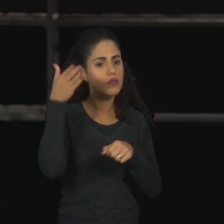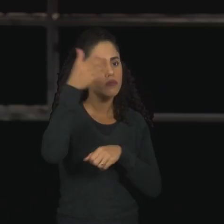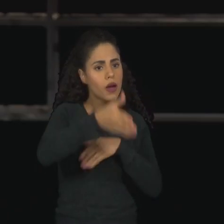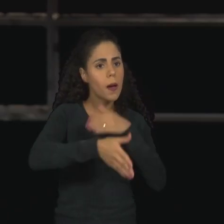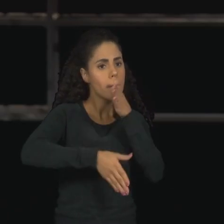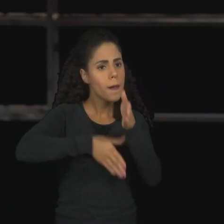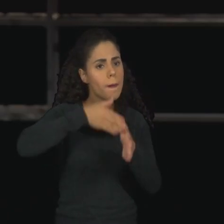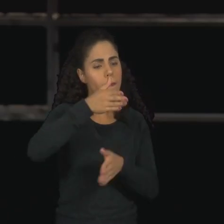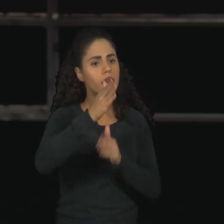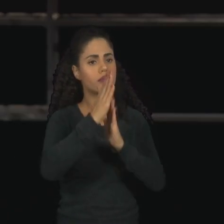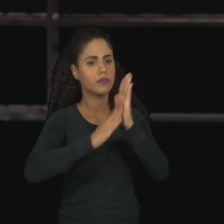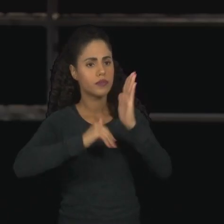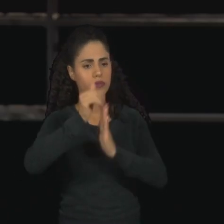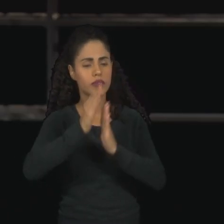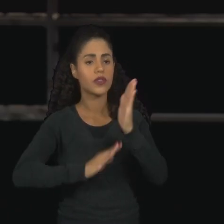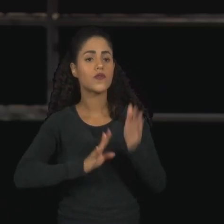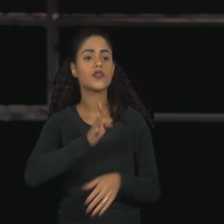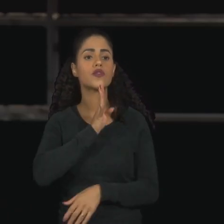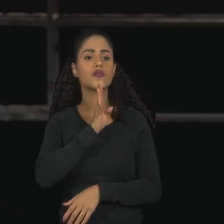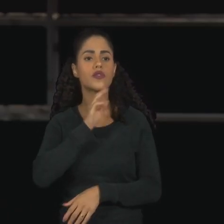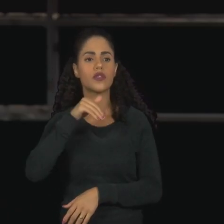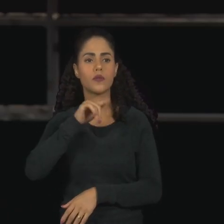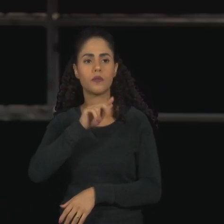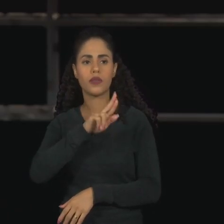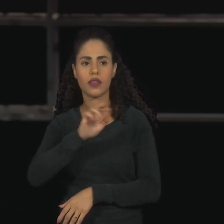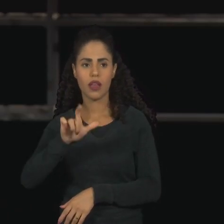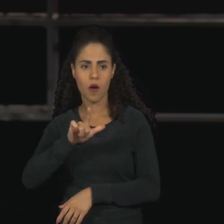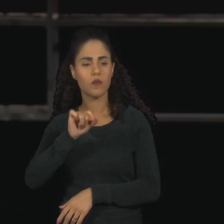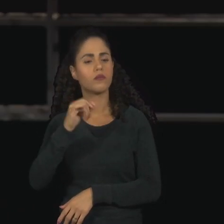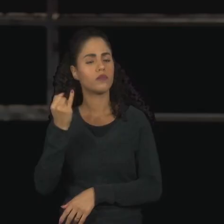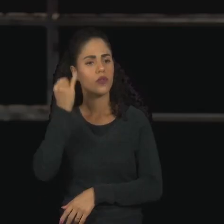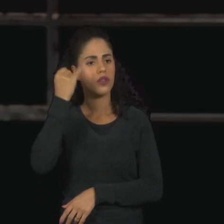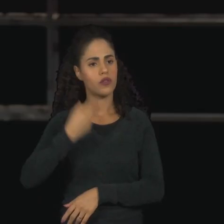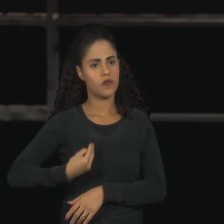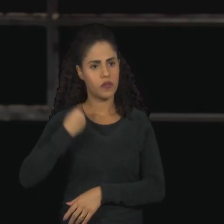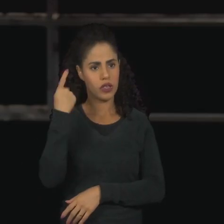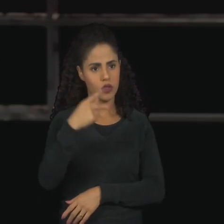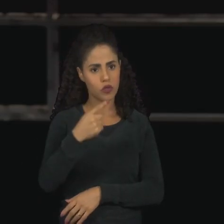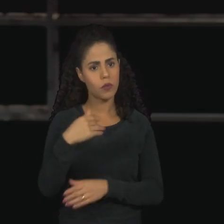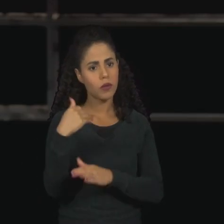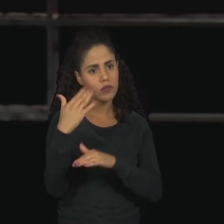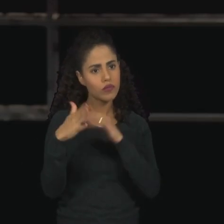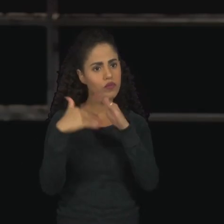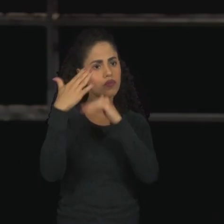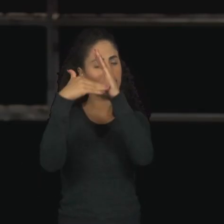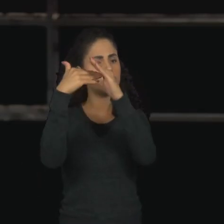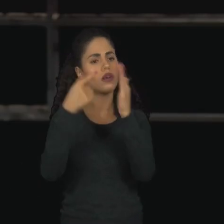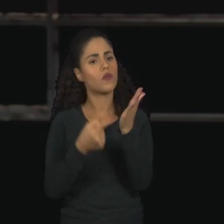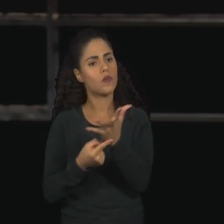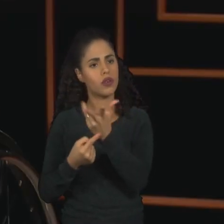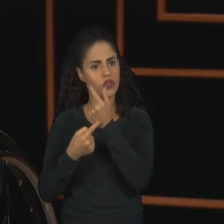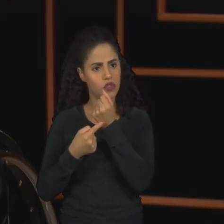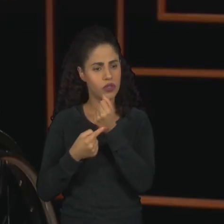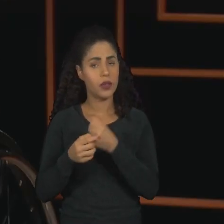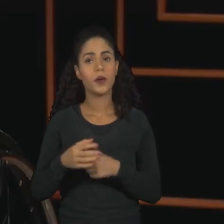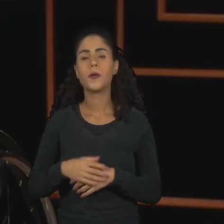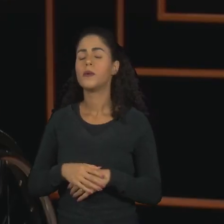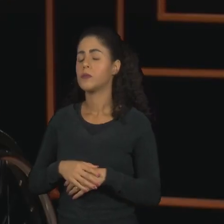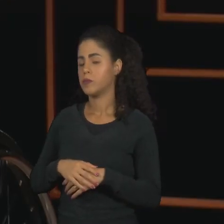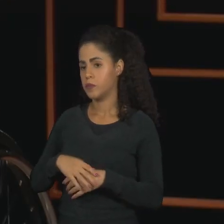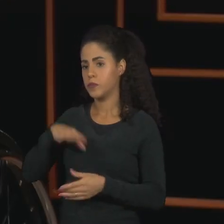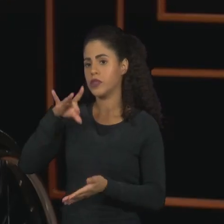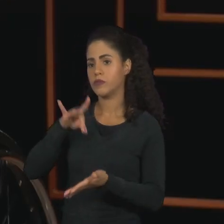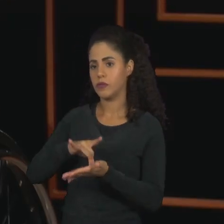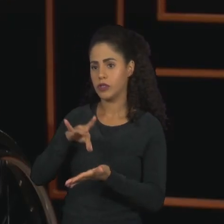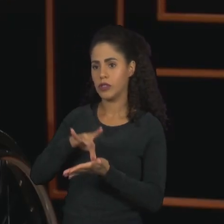de pintores e aí conheceu o Miguel Barros, né, que foi fundamental na sua formação, né, como artista. O Barros o Mulato,